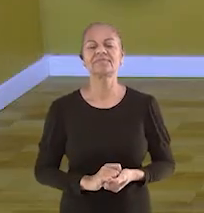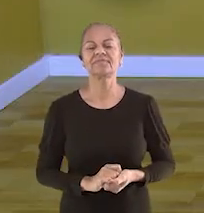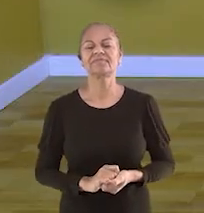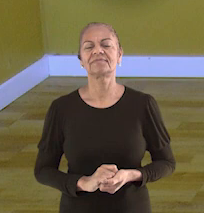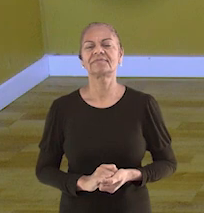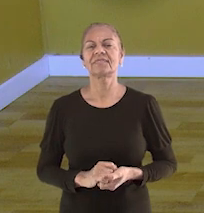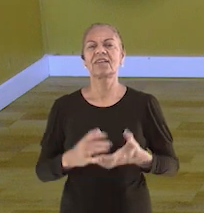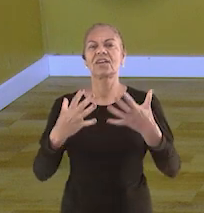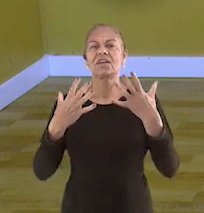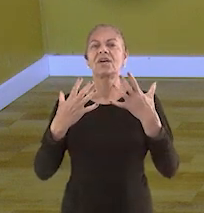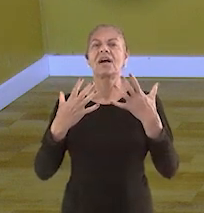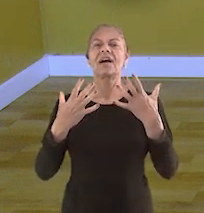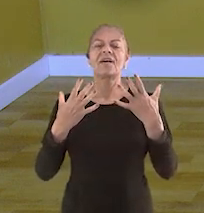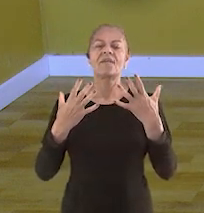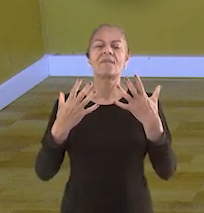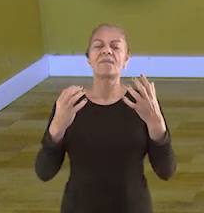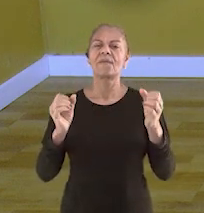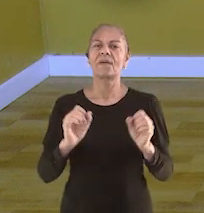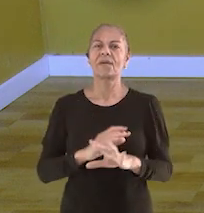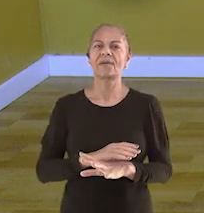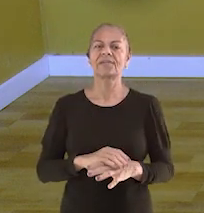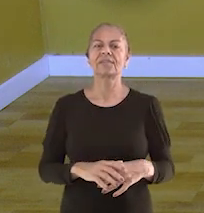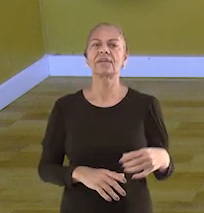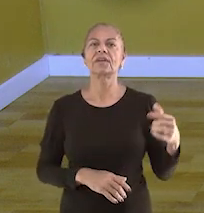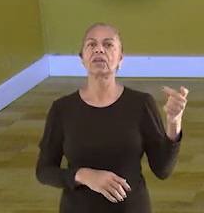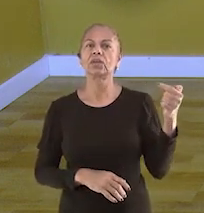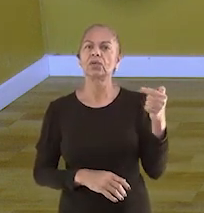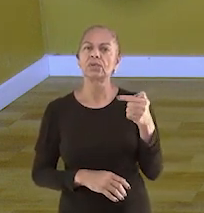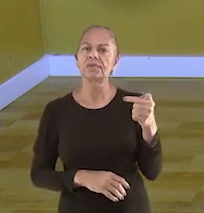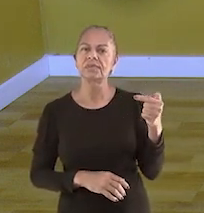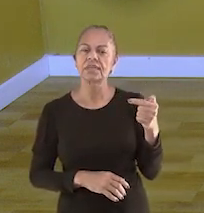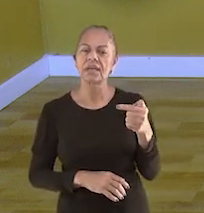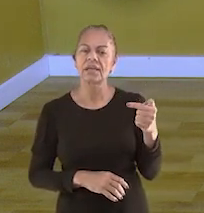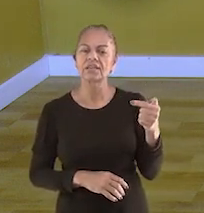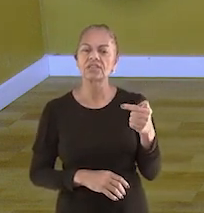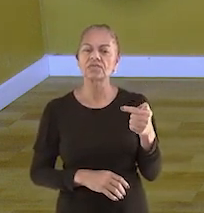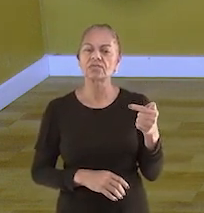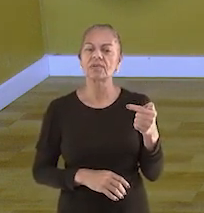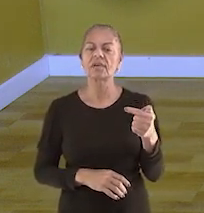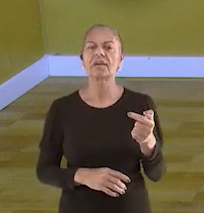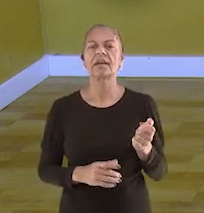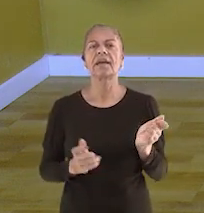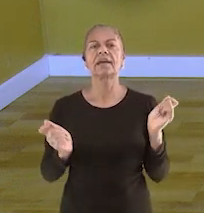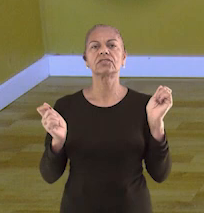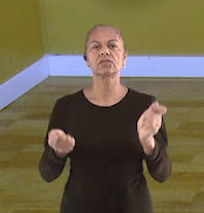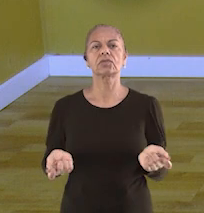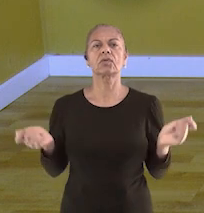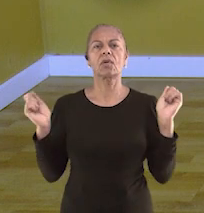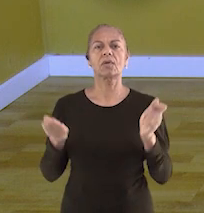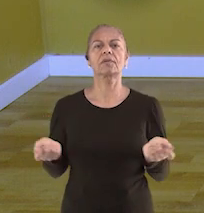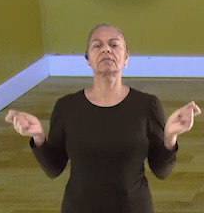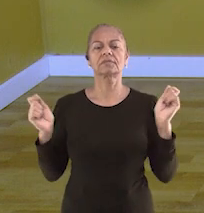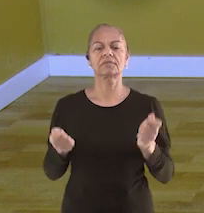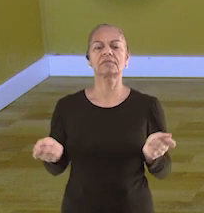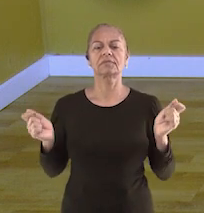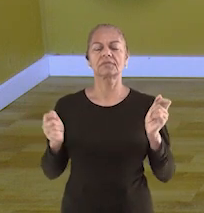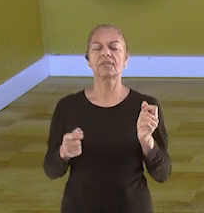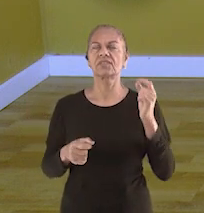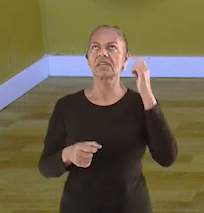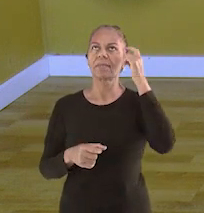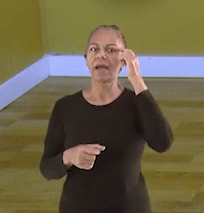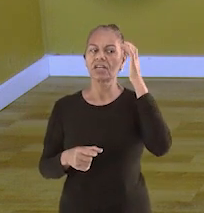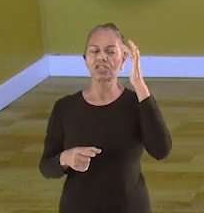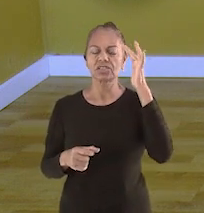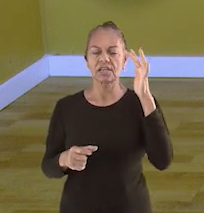Aí. E o nosso sétimo exercício é, ó, é o pulo de corda imaginário.